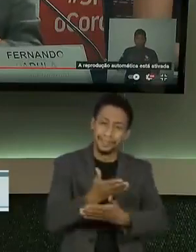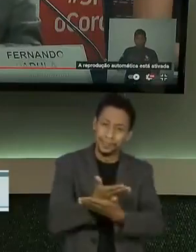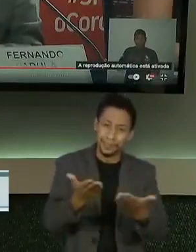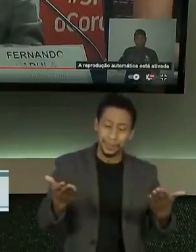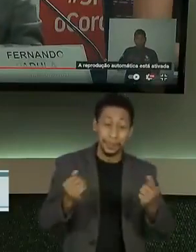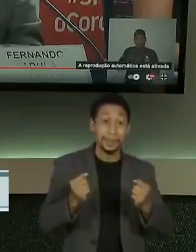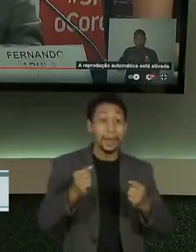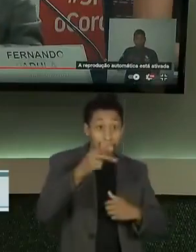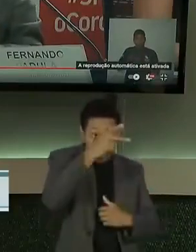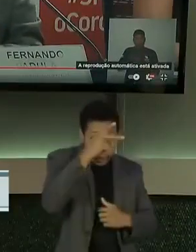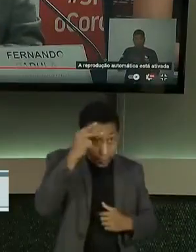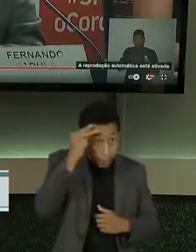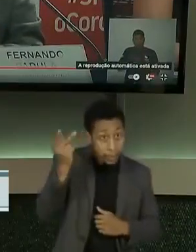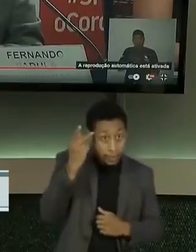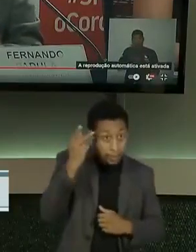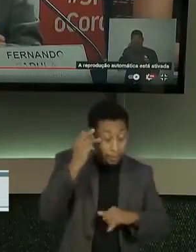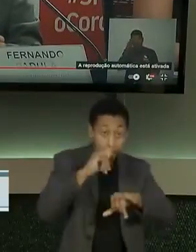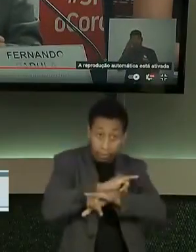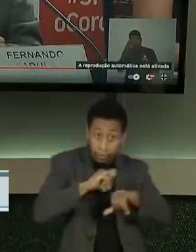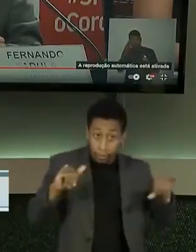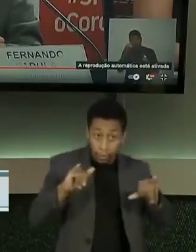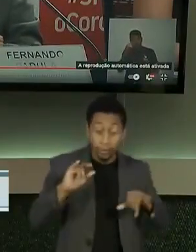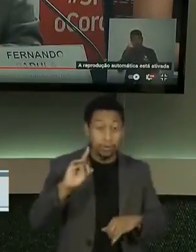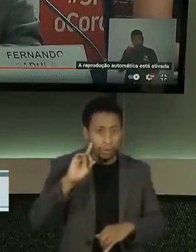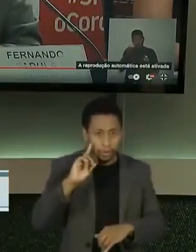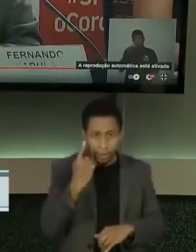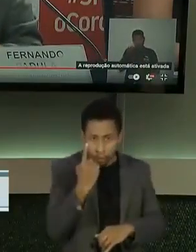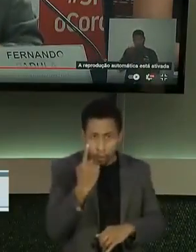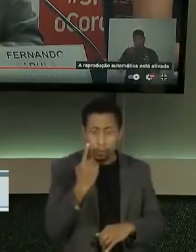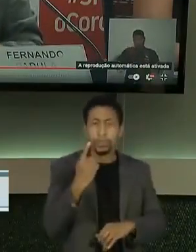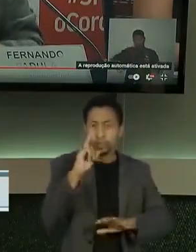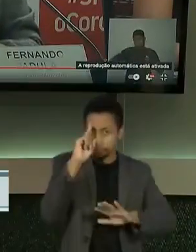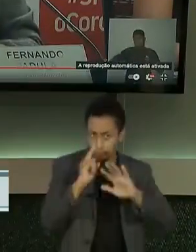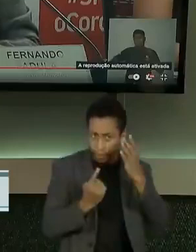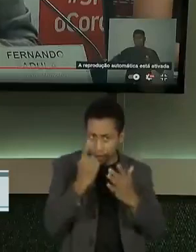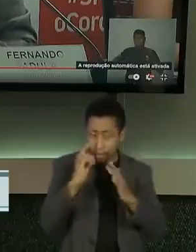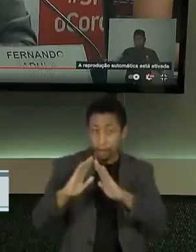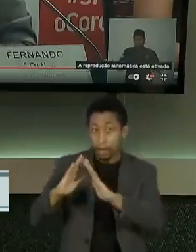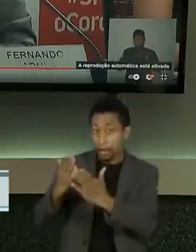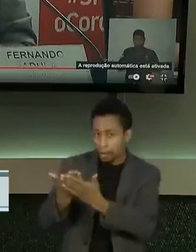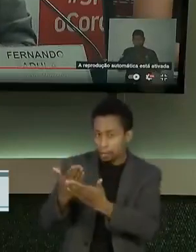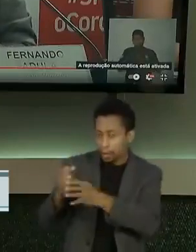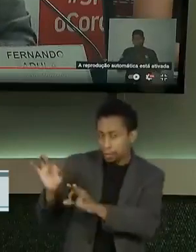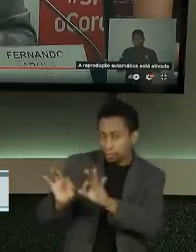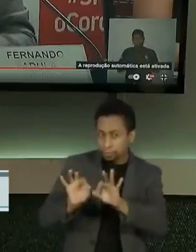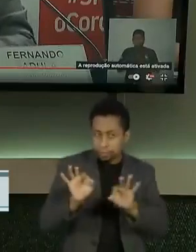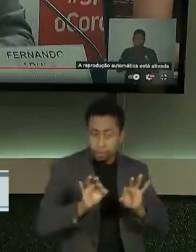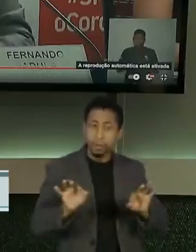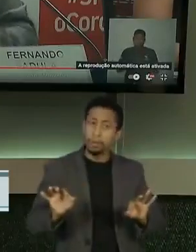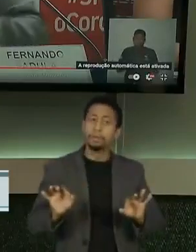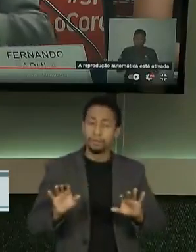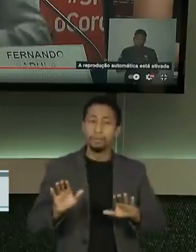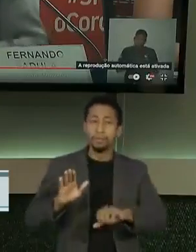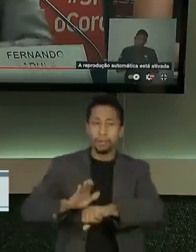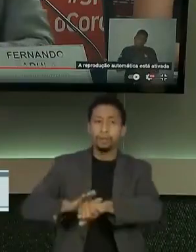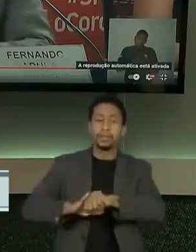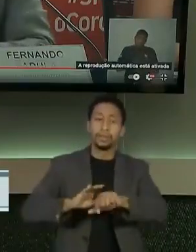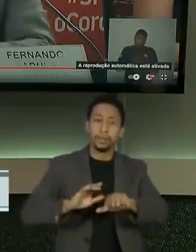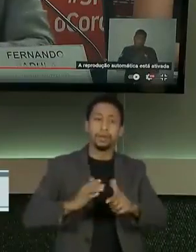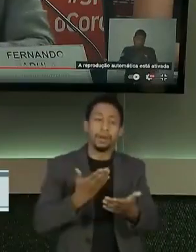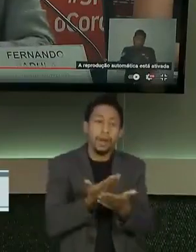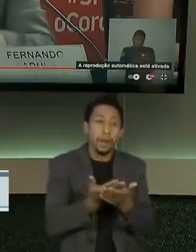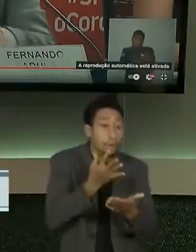A Prefeitura informou que a partir de 1º de fevereiro as escolas serão preparadas e os alunos voltam presencialmente a partir do